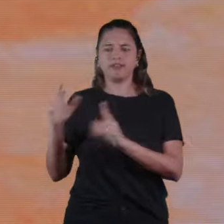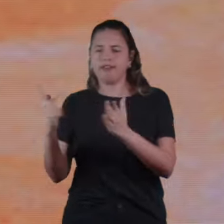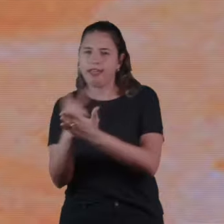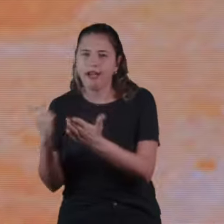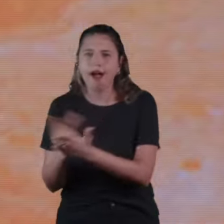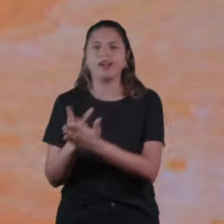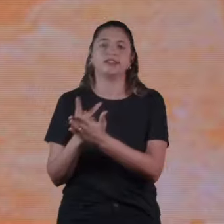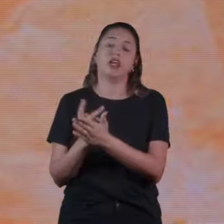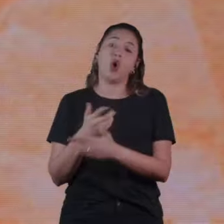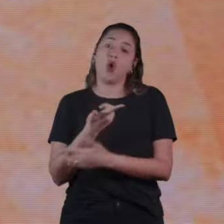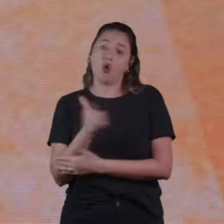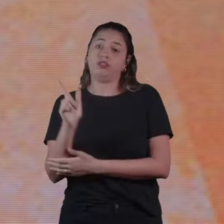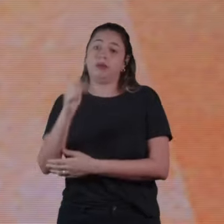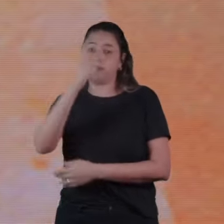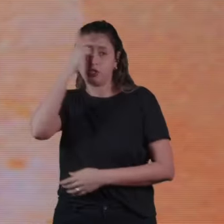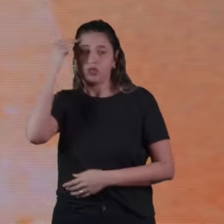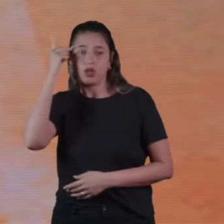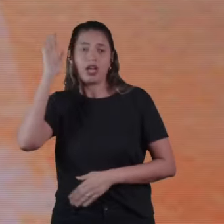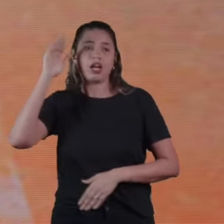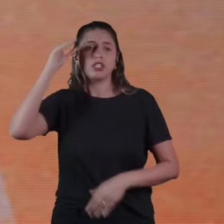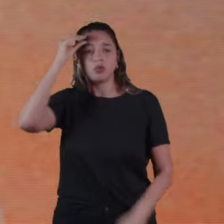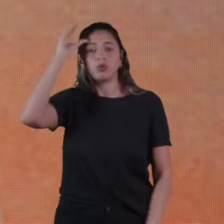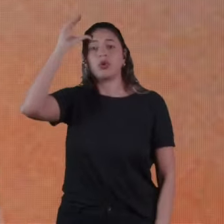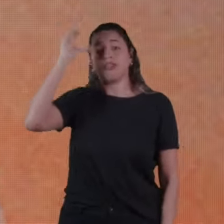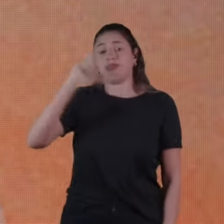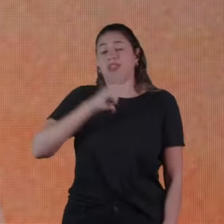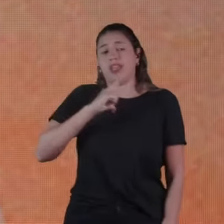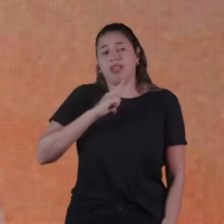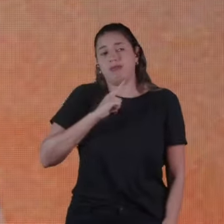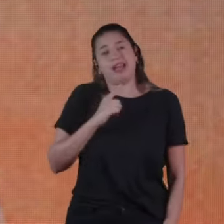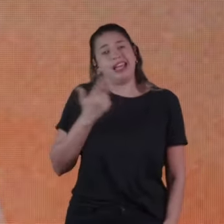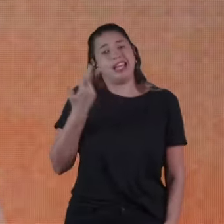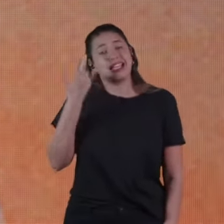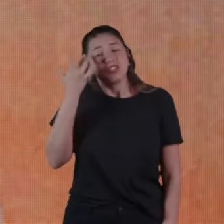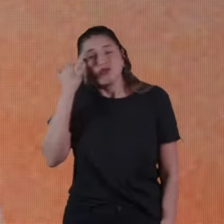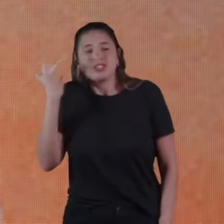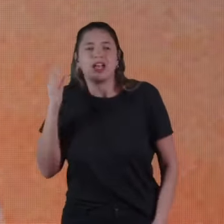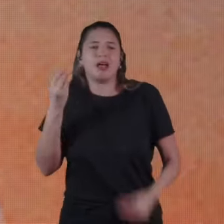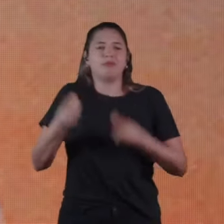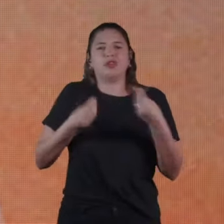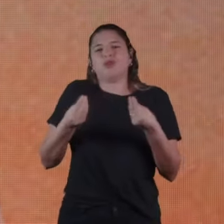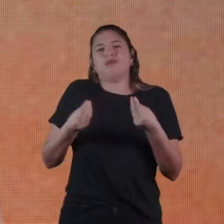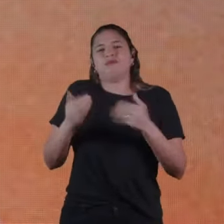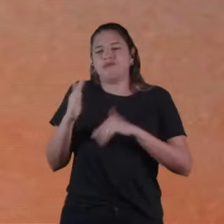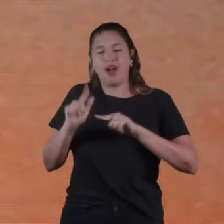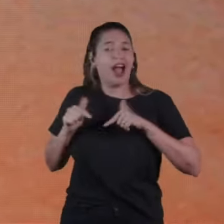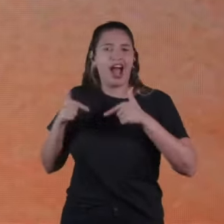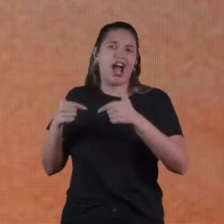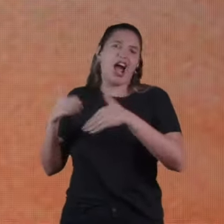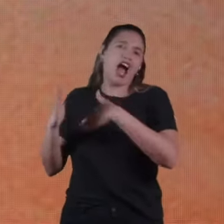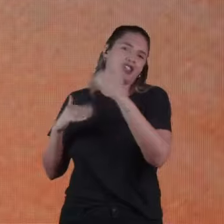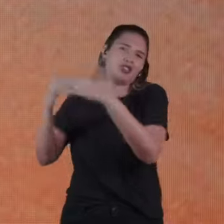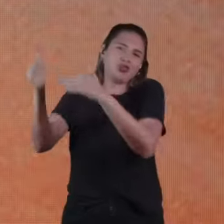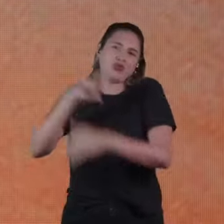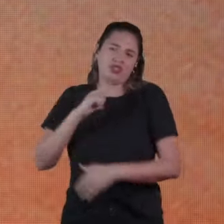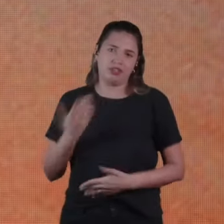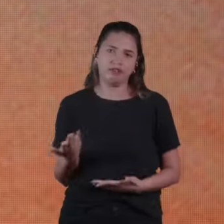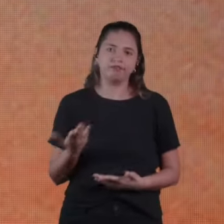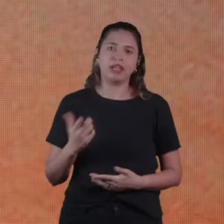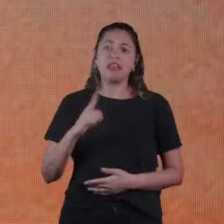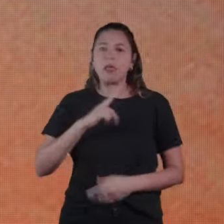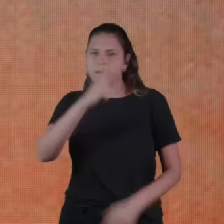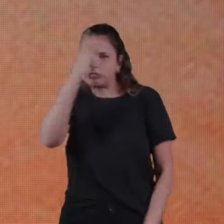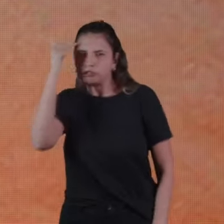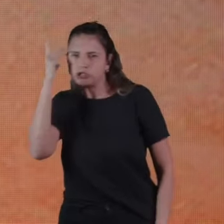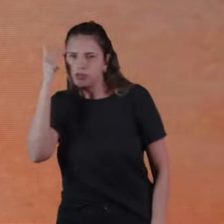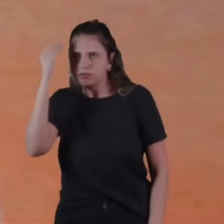que fazer com aquela informação, sim ou não? Não existe gente que conhece muita coisa e usa esse conhecimento para o